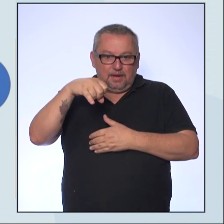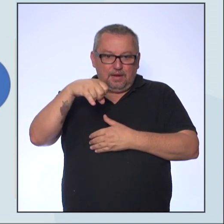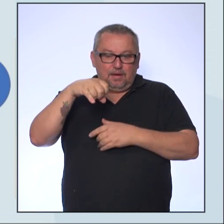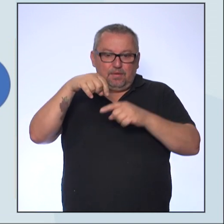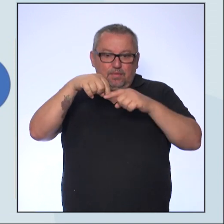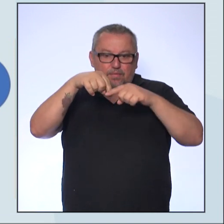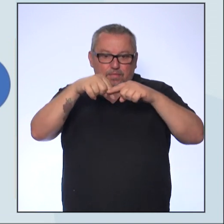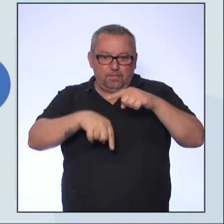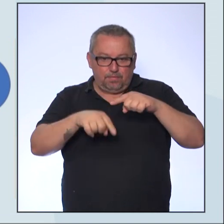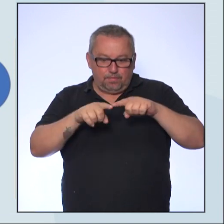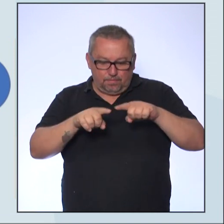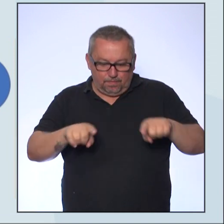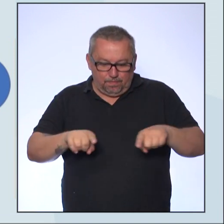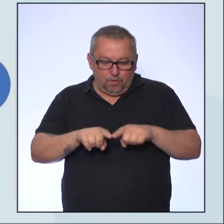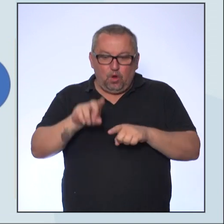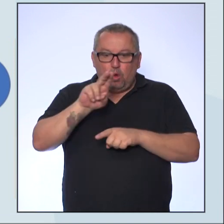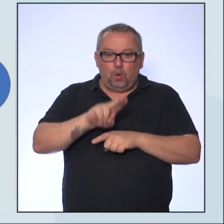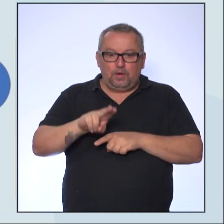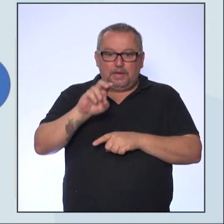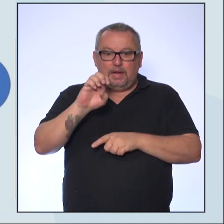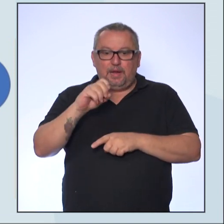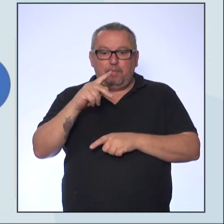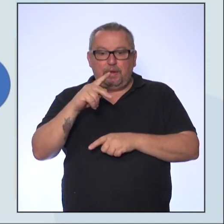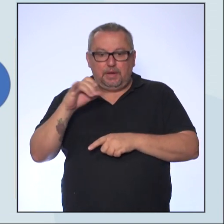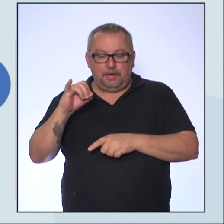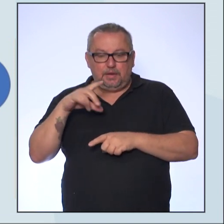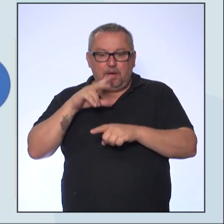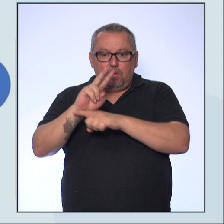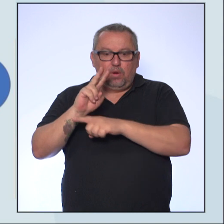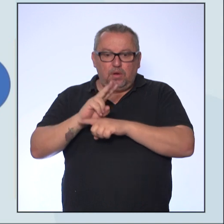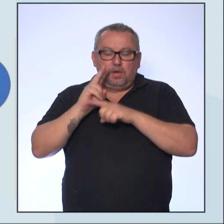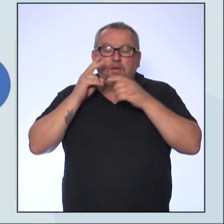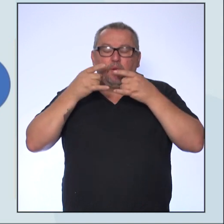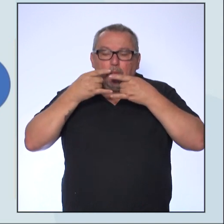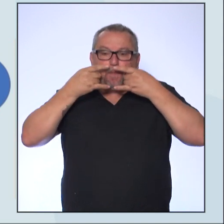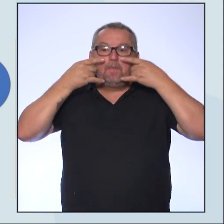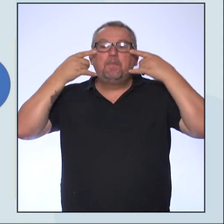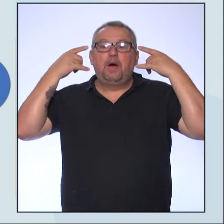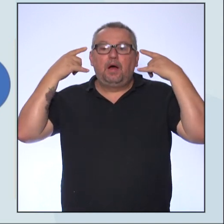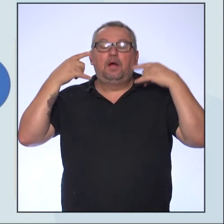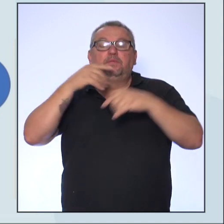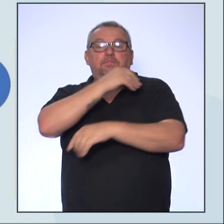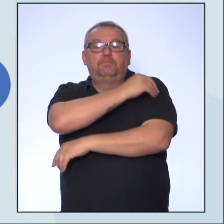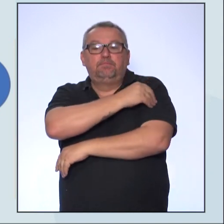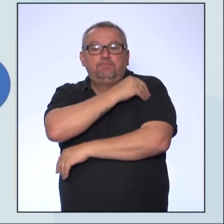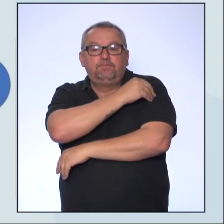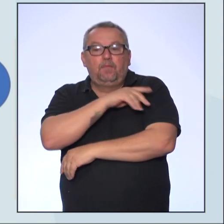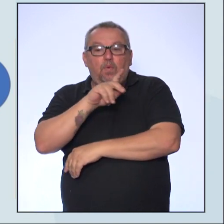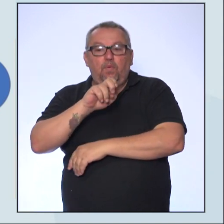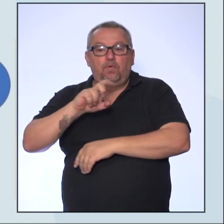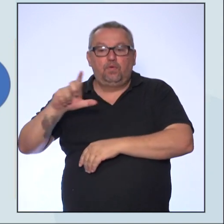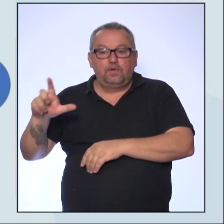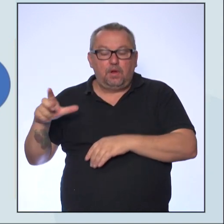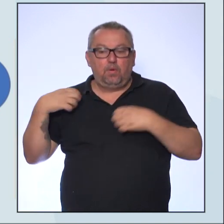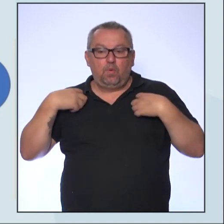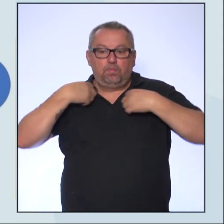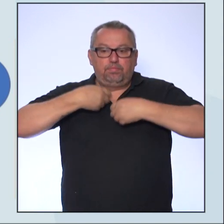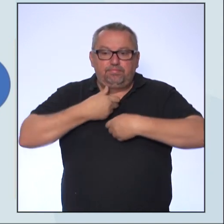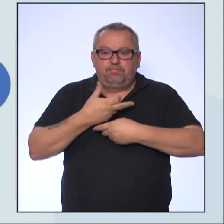os EPIs, que são os equipamentos de proteção individual, como máscara, álcool em gel, isolamento, todas essas